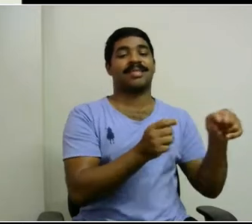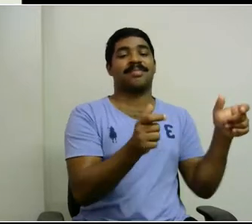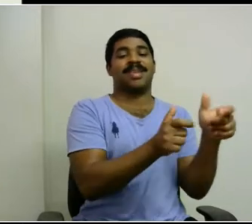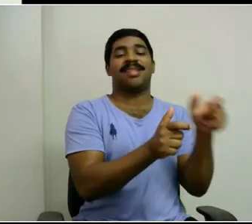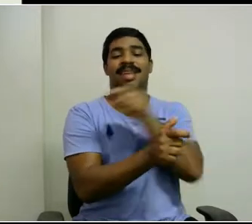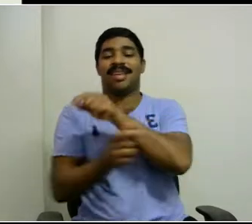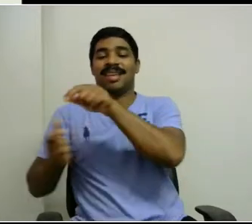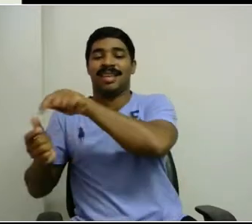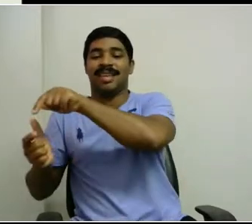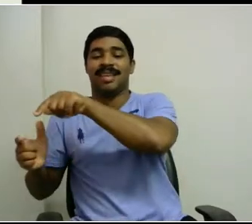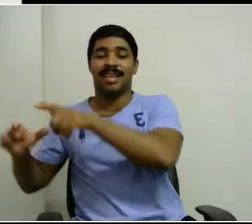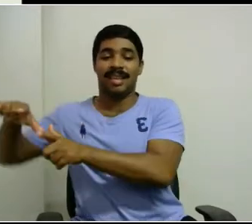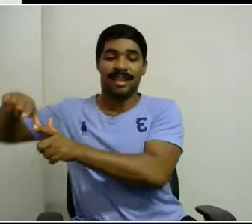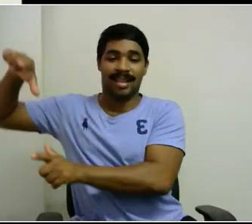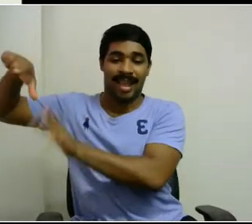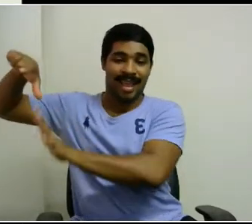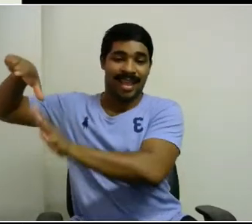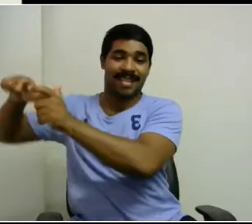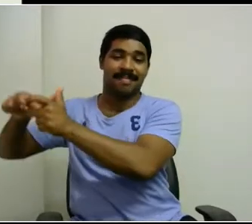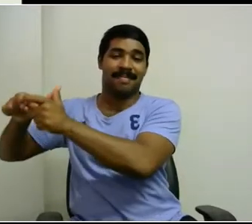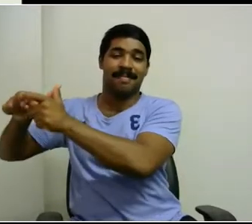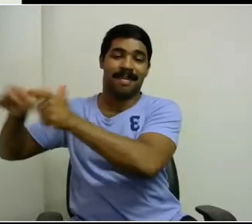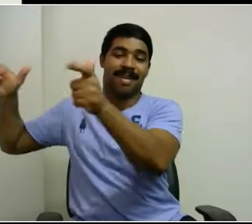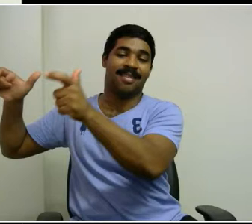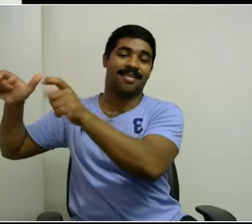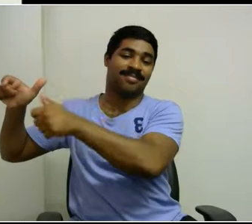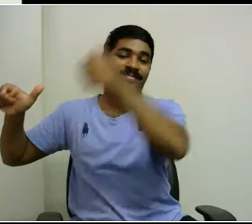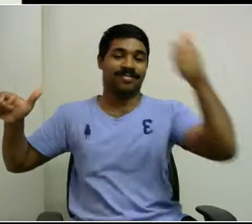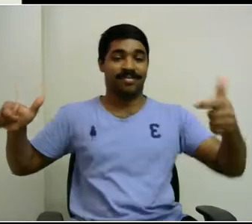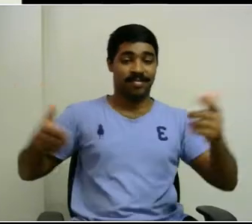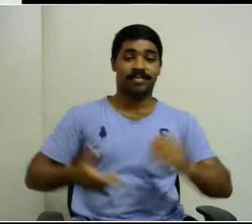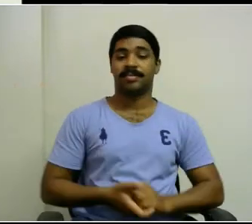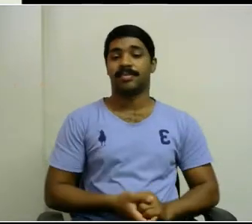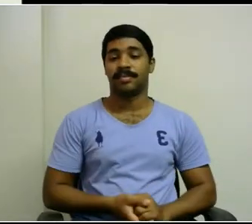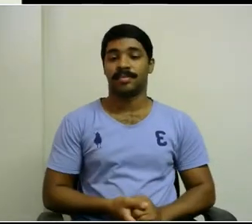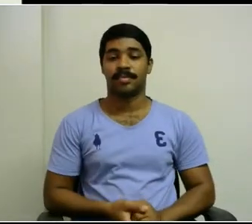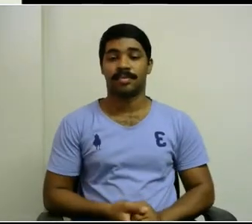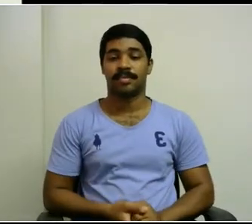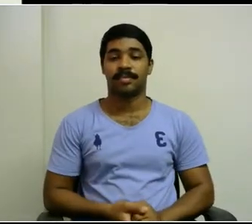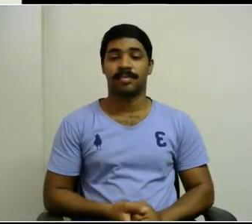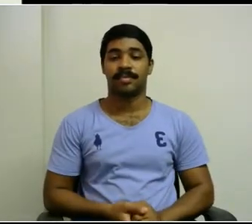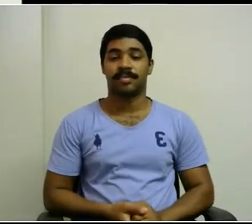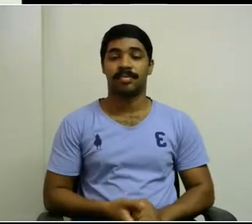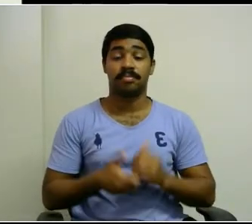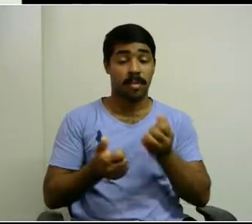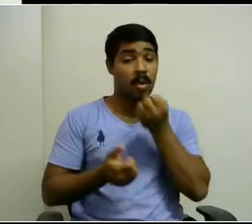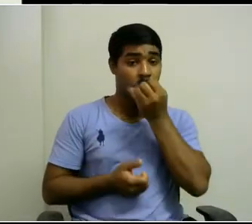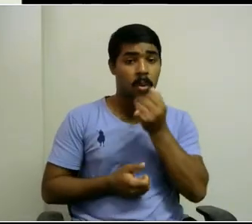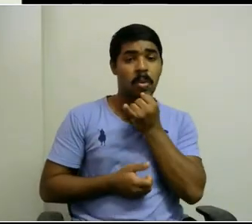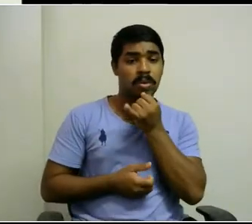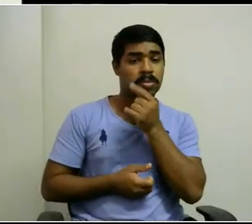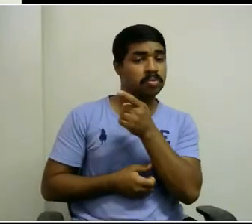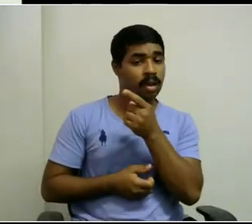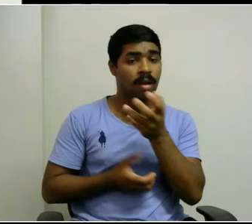ser menor que o B quando o valor do x for um número maior que 3. Esse exemplo é bem interessante, espero que vocês tenham